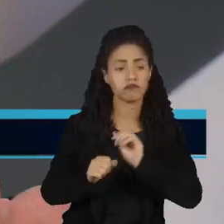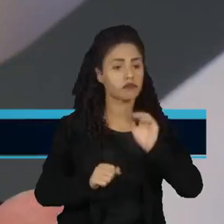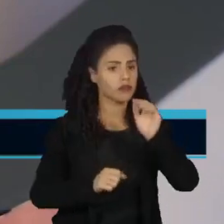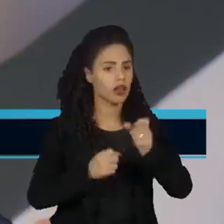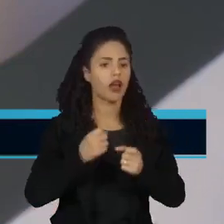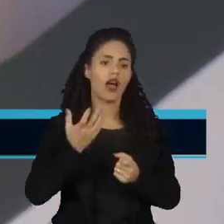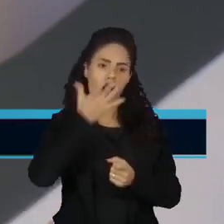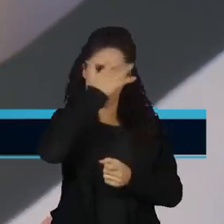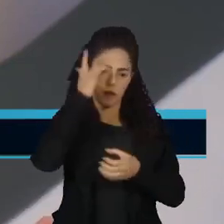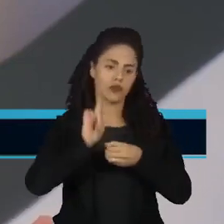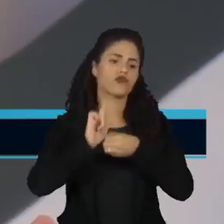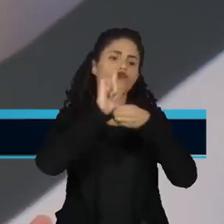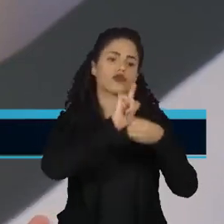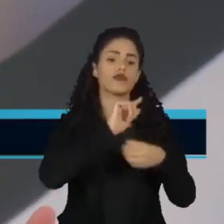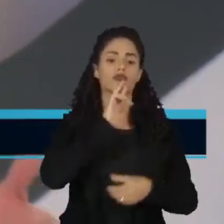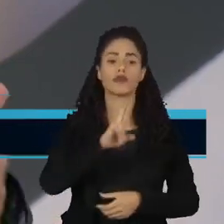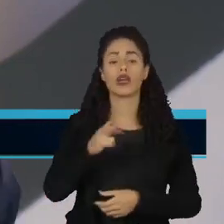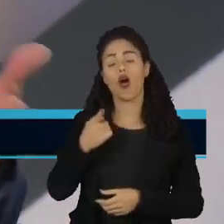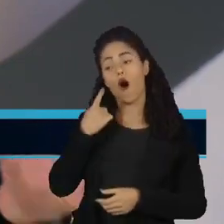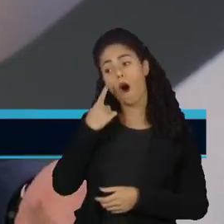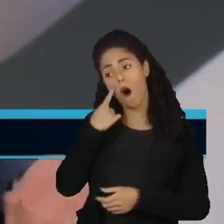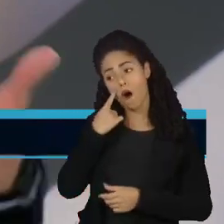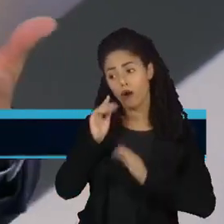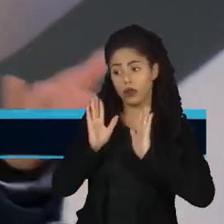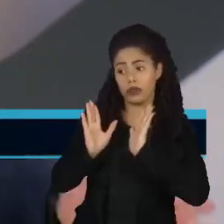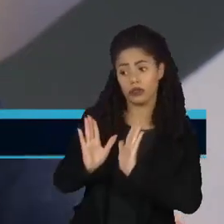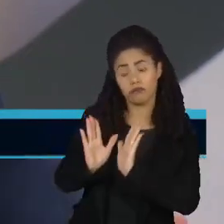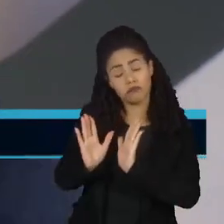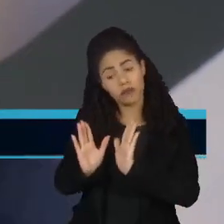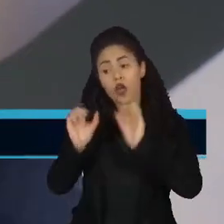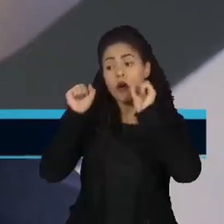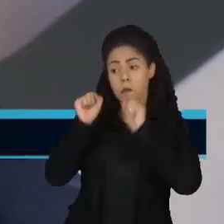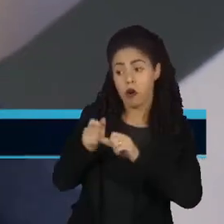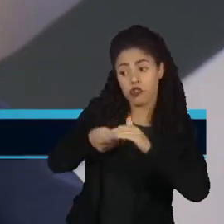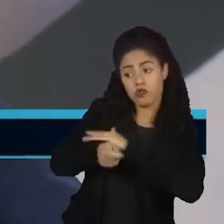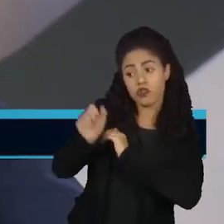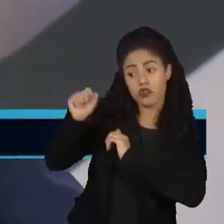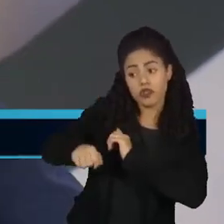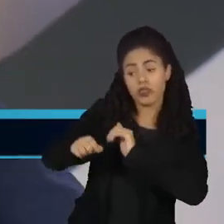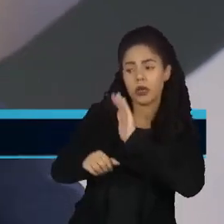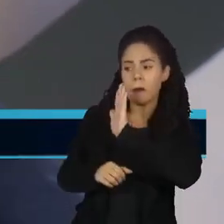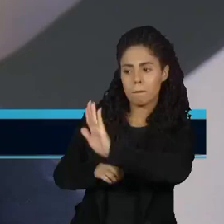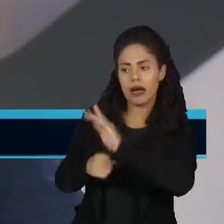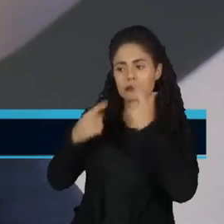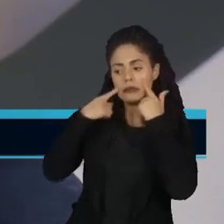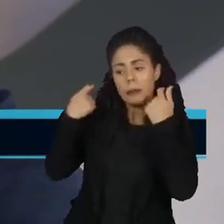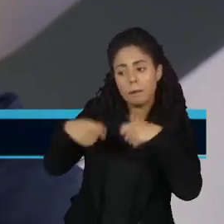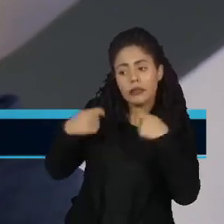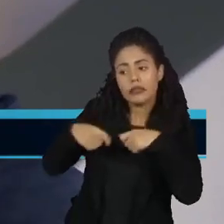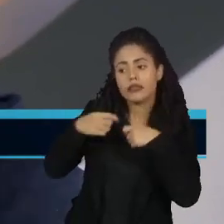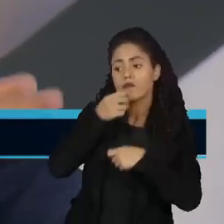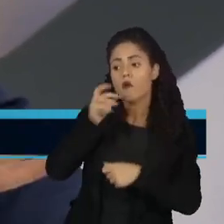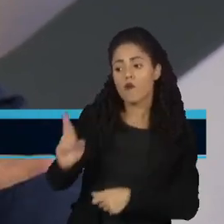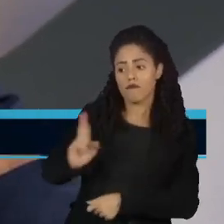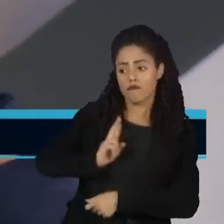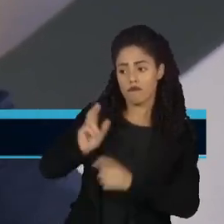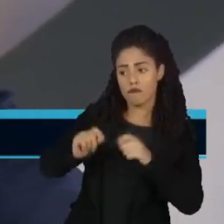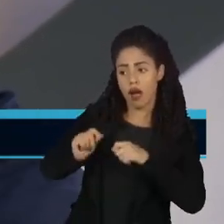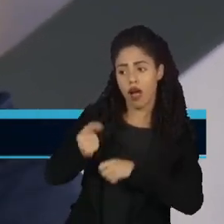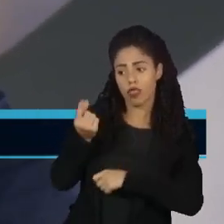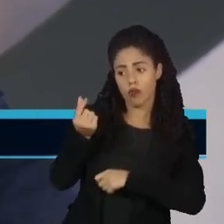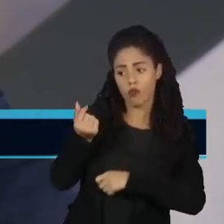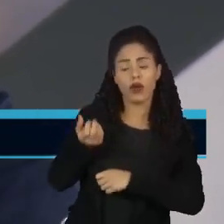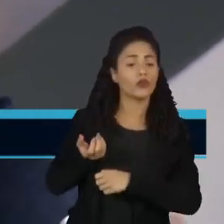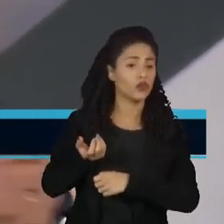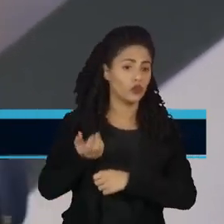Algum gestor profissional vai falar, olha, você pode investir, mas precisa ter um bom retorno, ou seja, um juro alto.